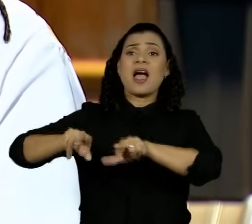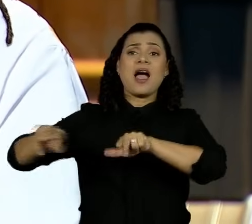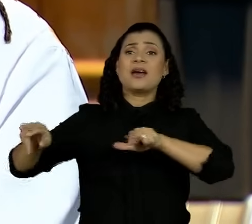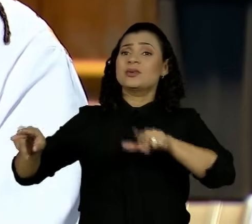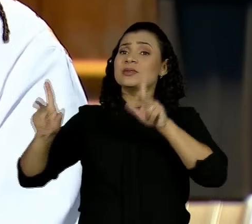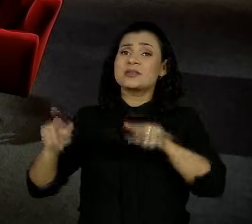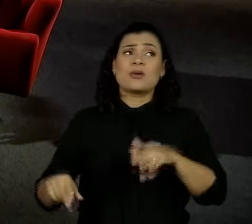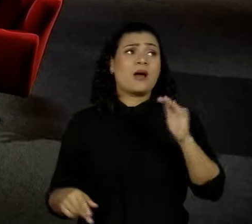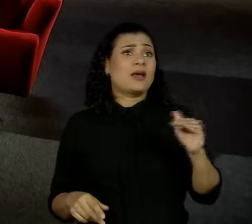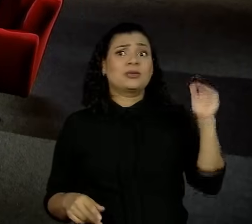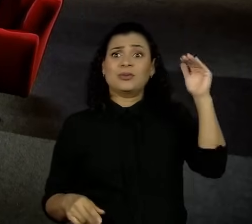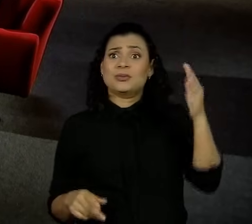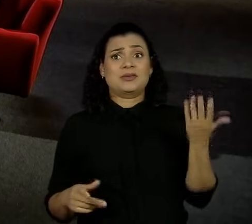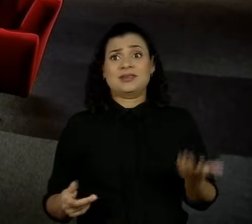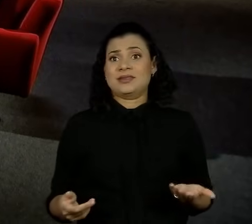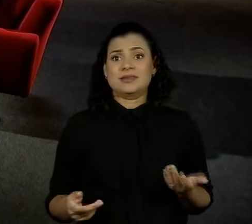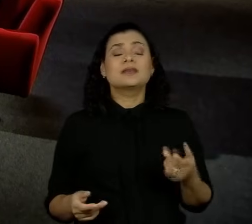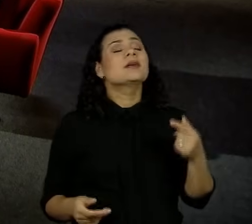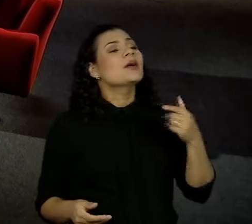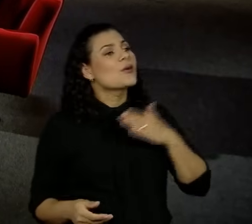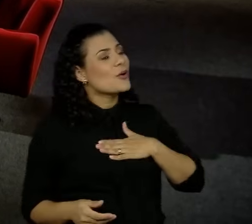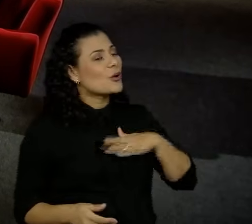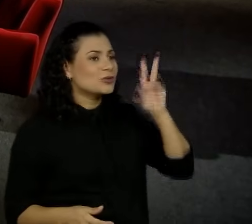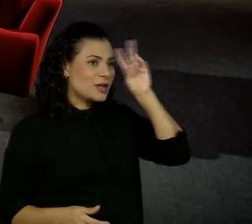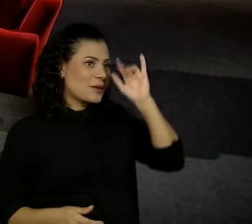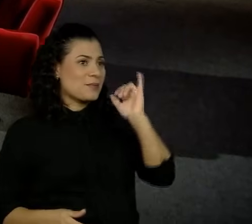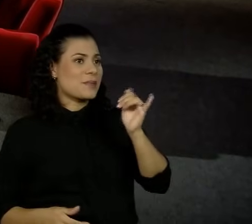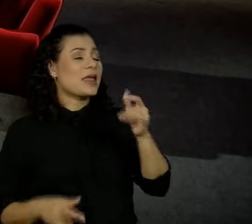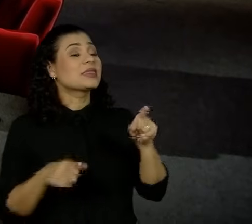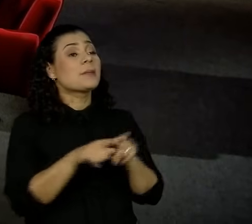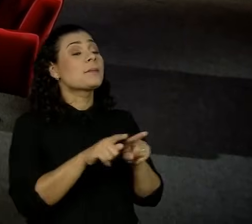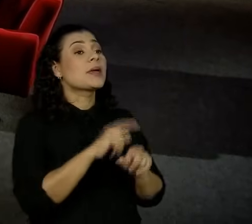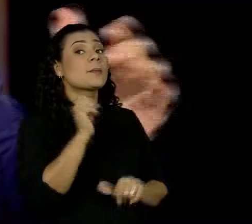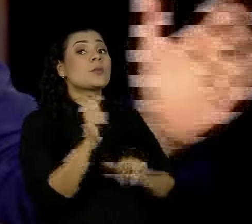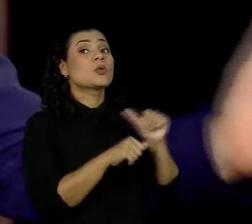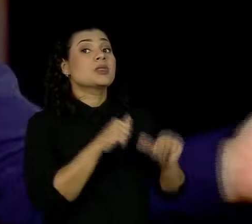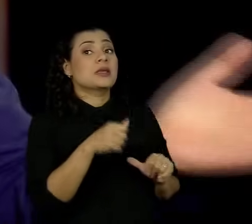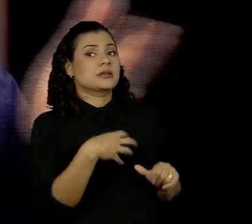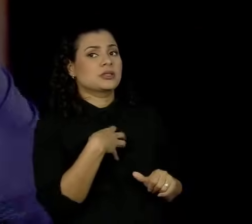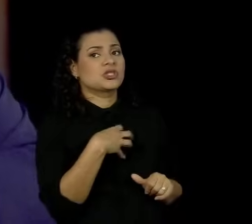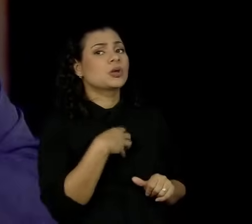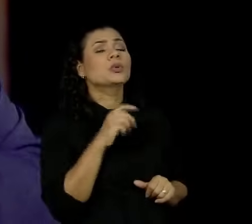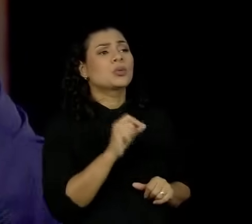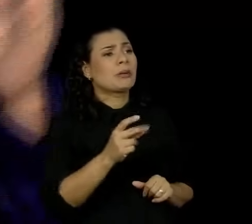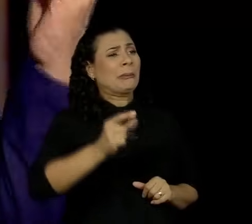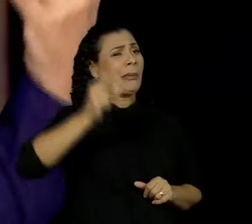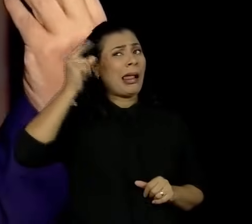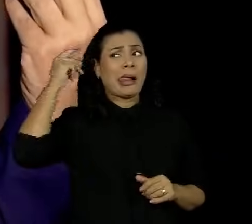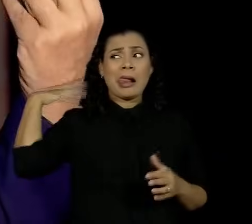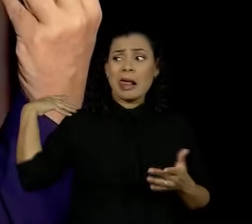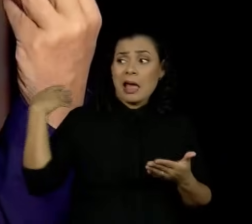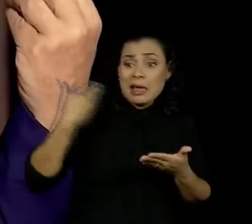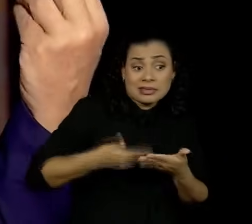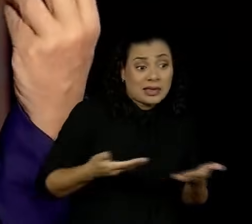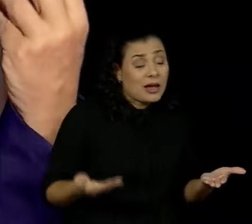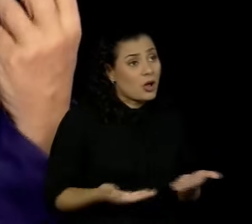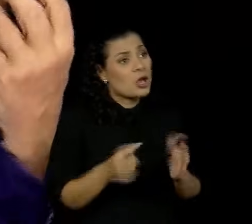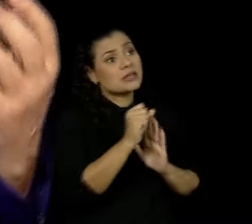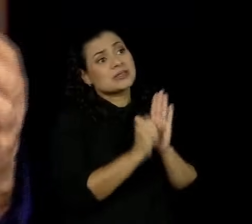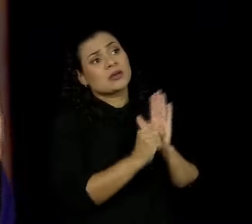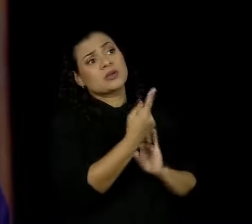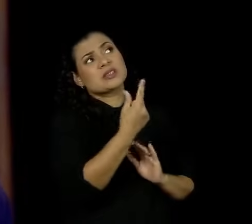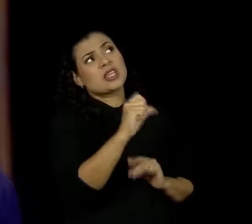fase adulta. E eu gosto até de lembrar, a gente fala muito em mudança exponencial, né? Desde a antiguidade até agora há pouco, século